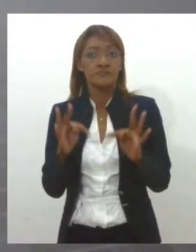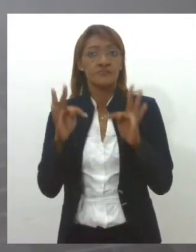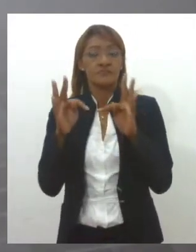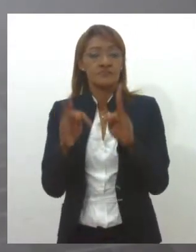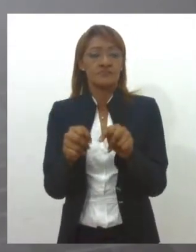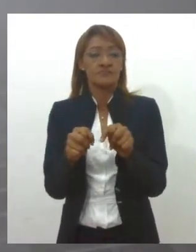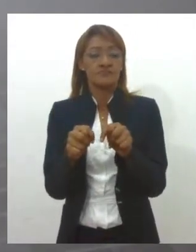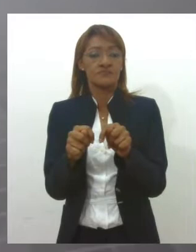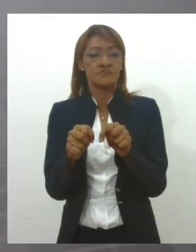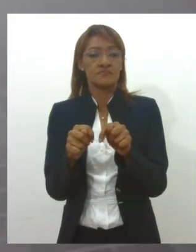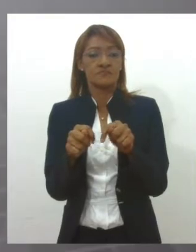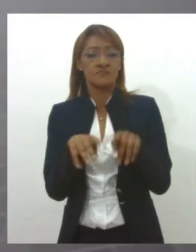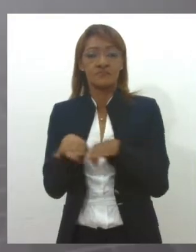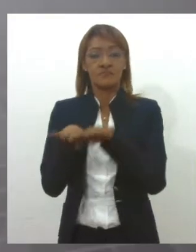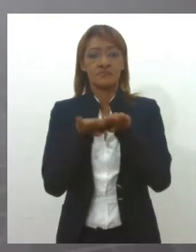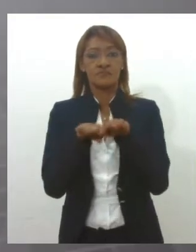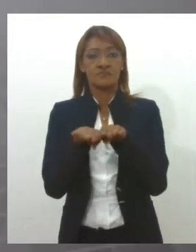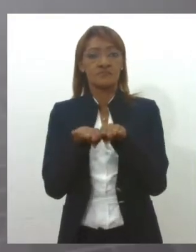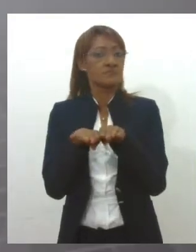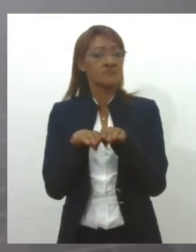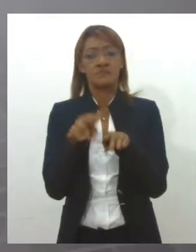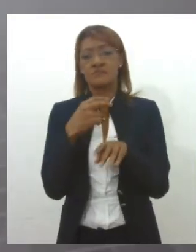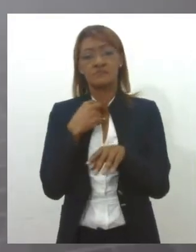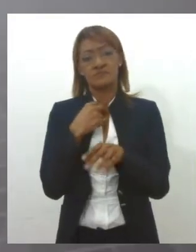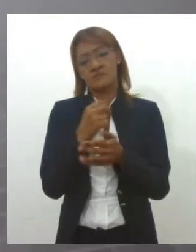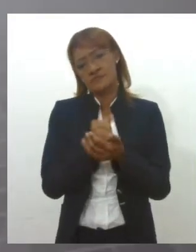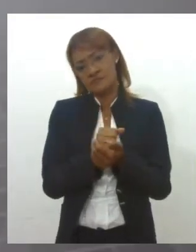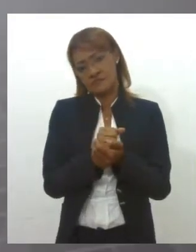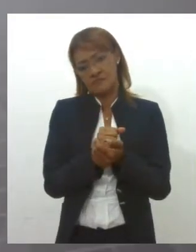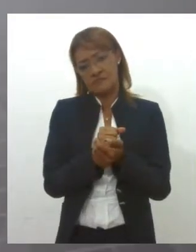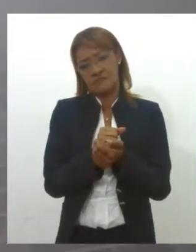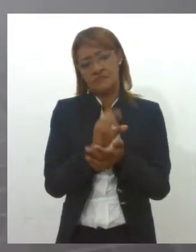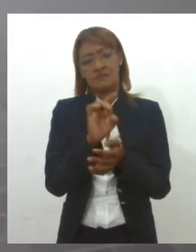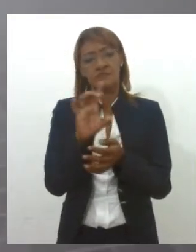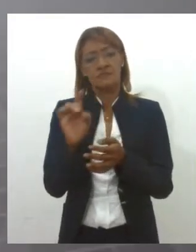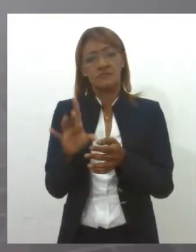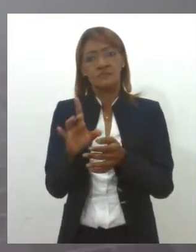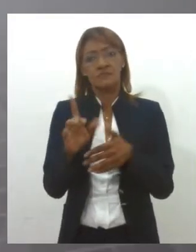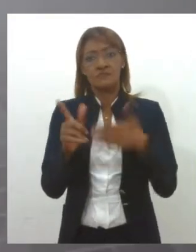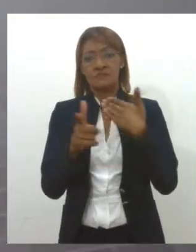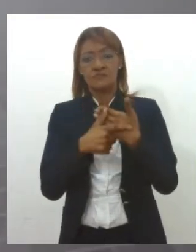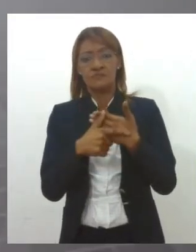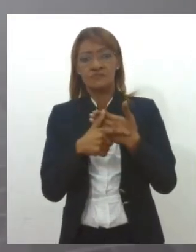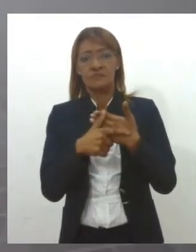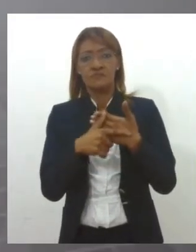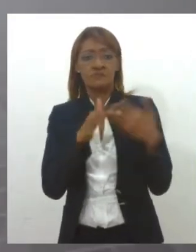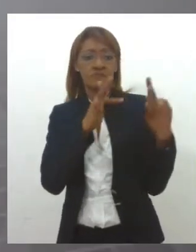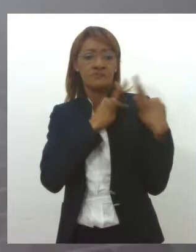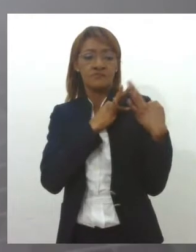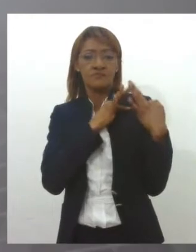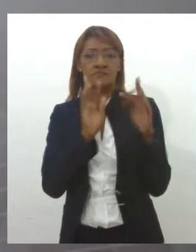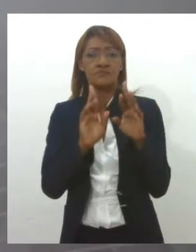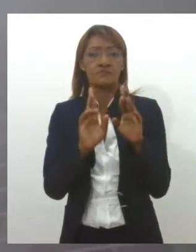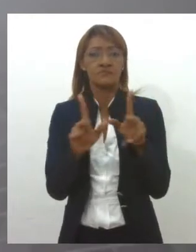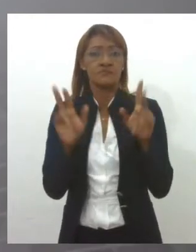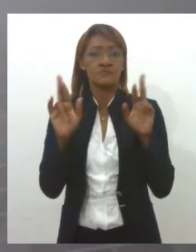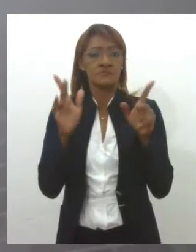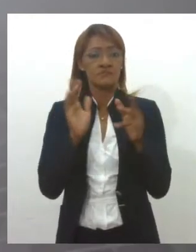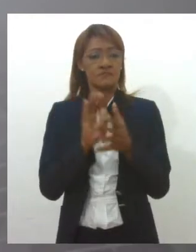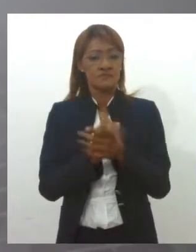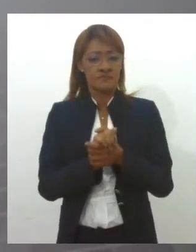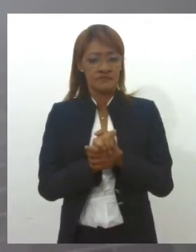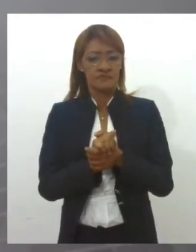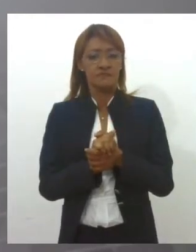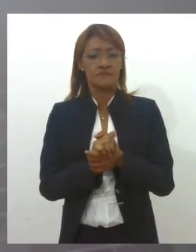uma massa uniforme servidores públicos são integrados por categorias e tem especificidades né no